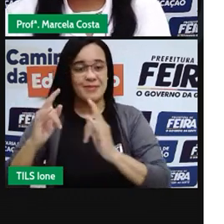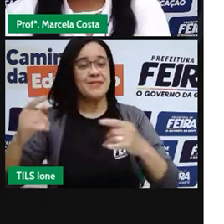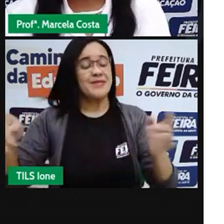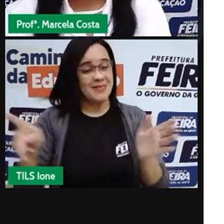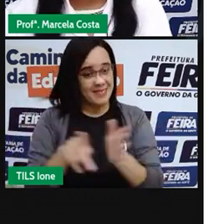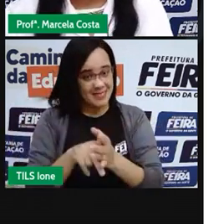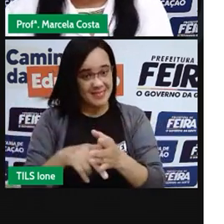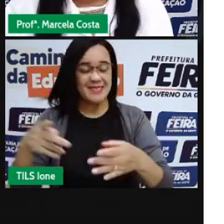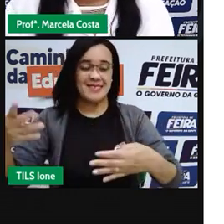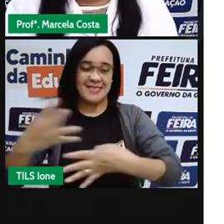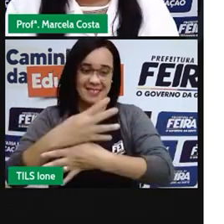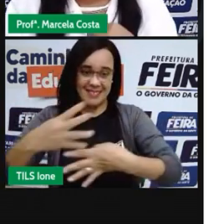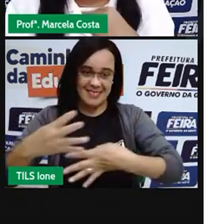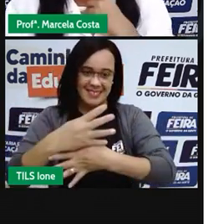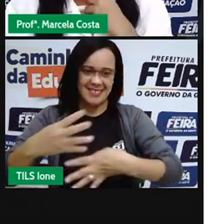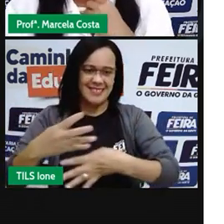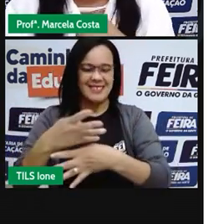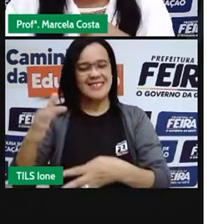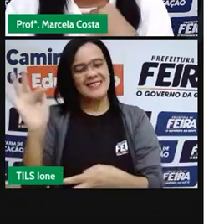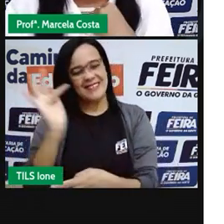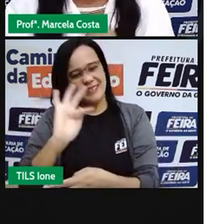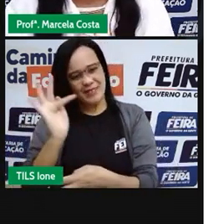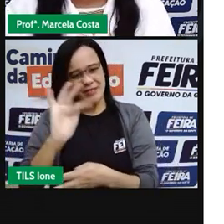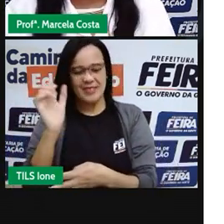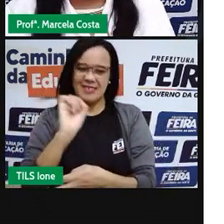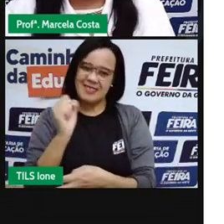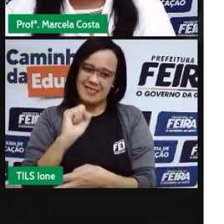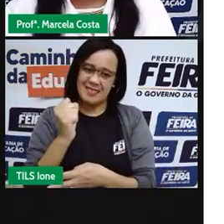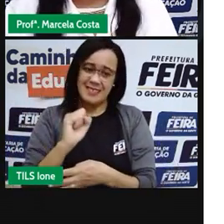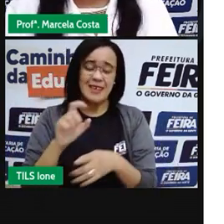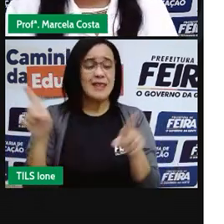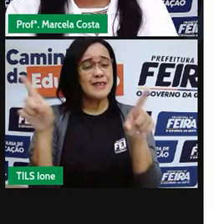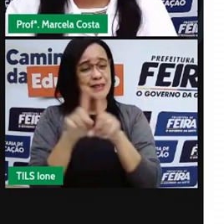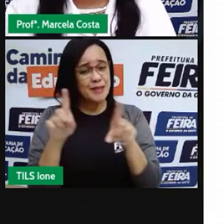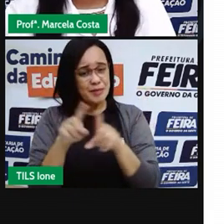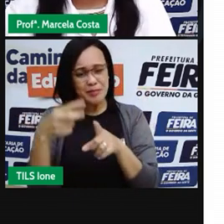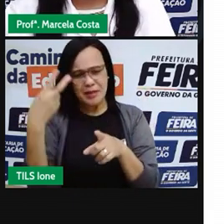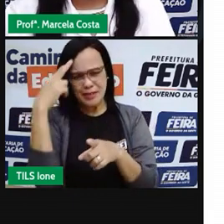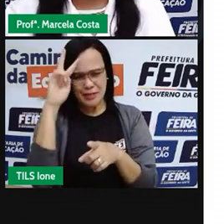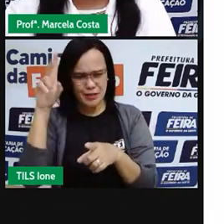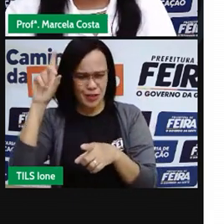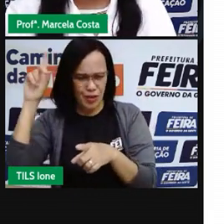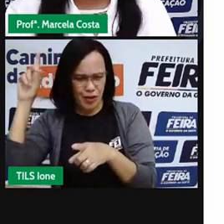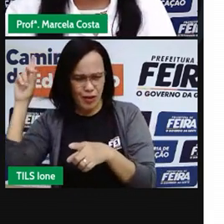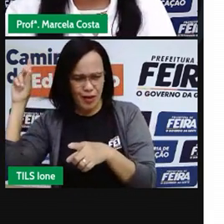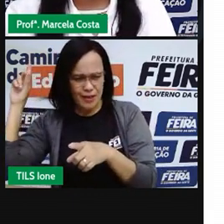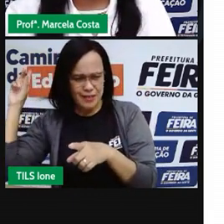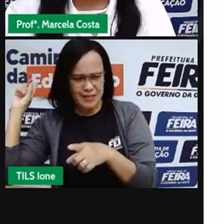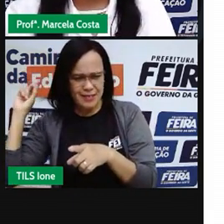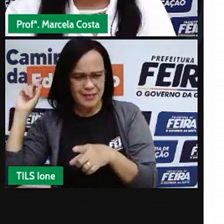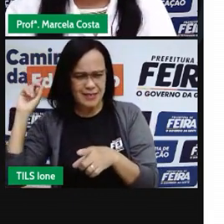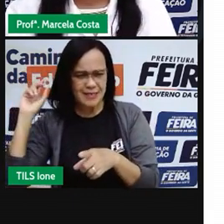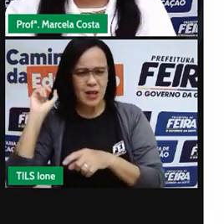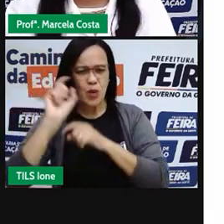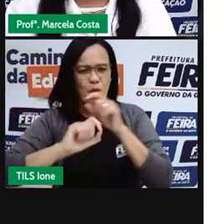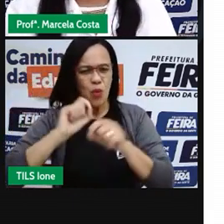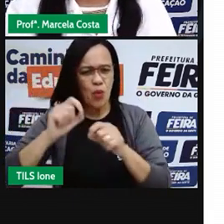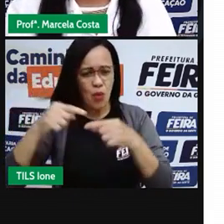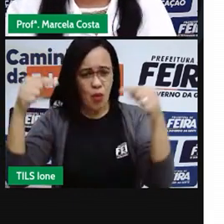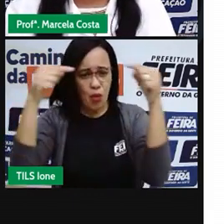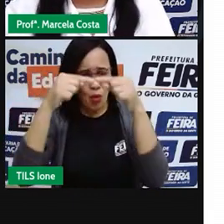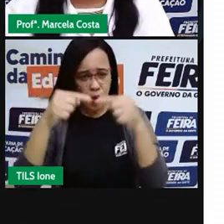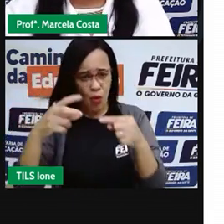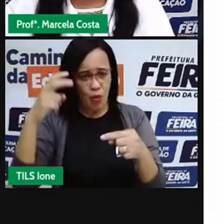nossa cidade, que também são históricos, também são representativos para a nossa cultura,